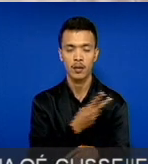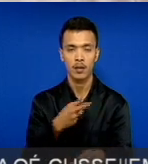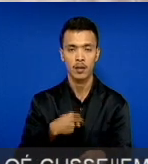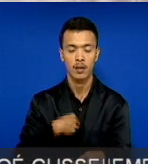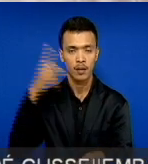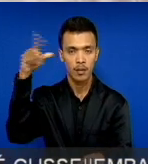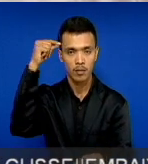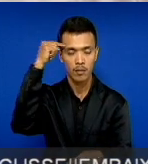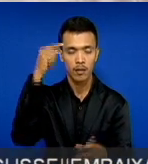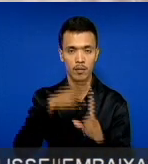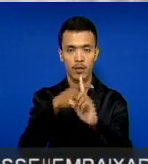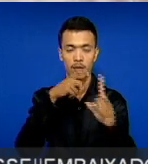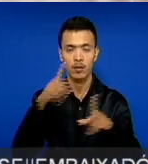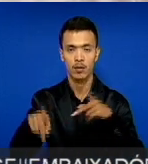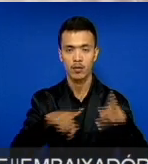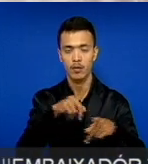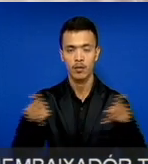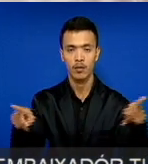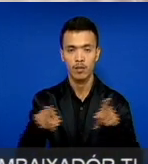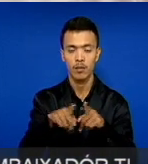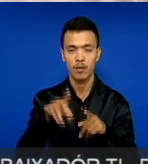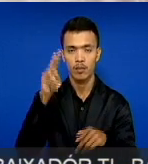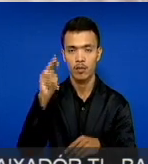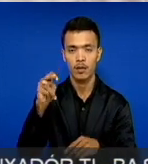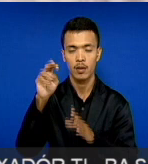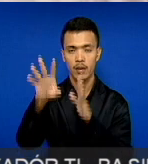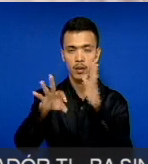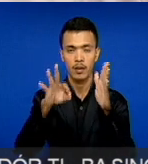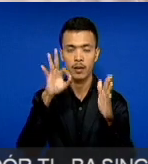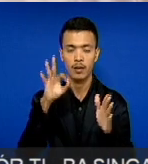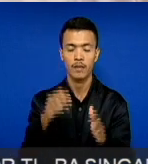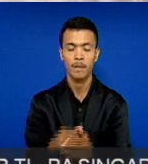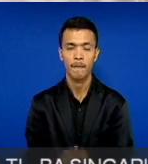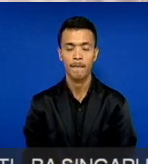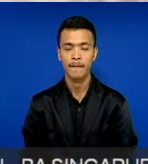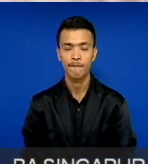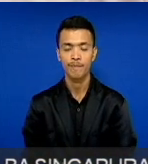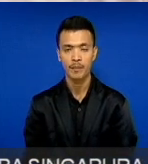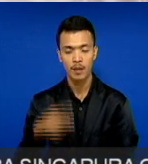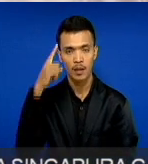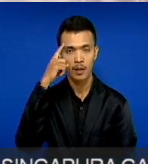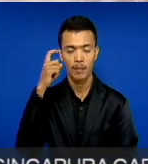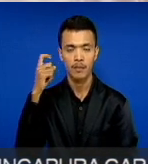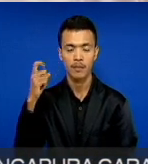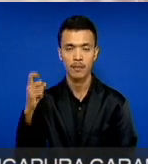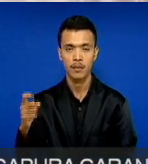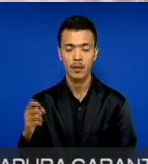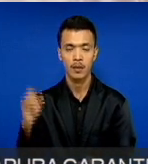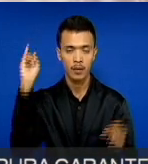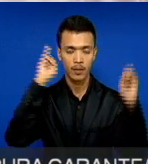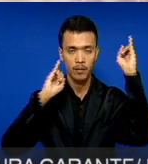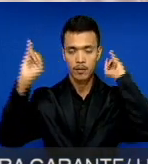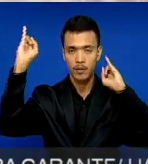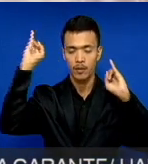tenha mais do que o povo tenha escolha lá o estamba e está saída. Também não é uma informação